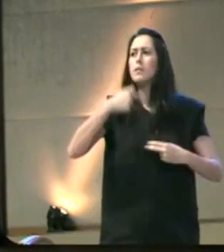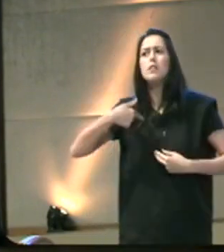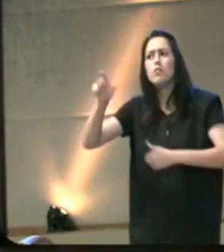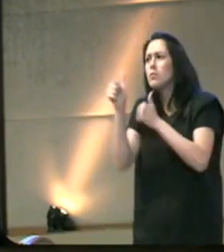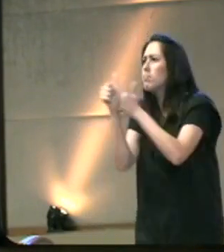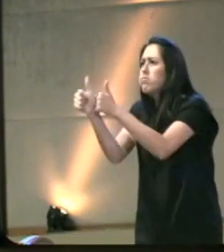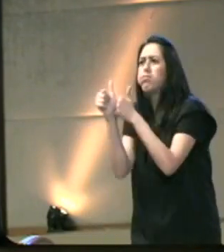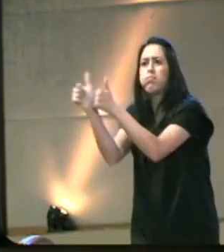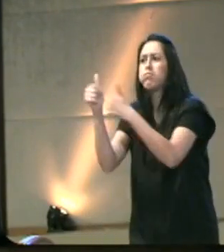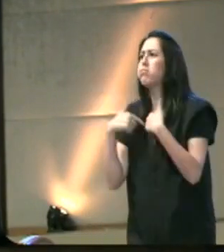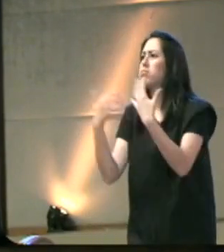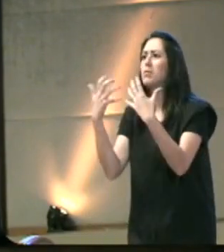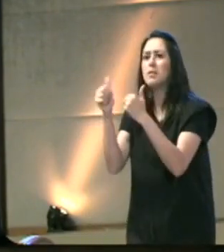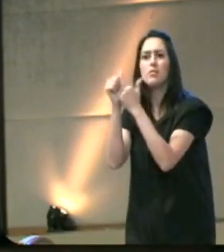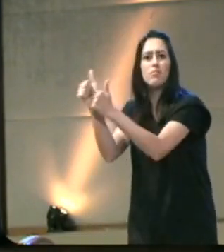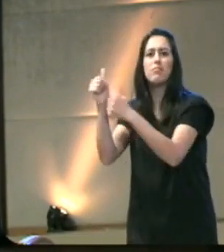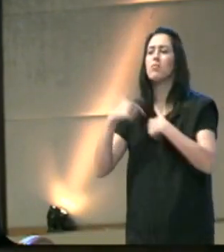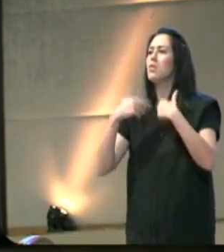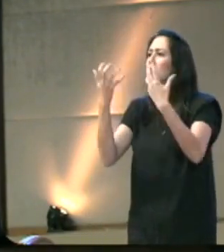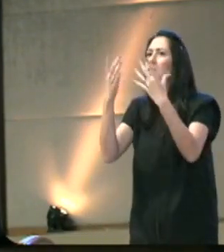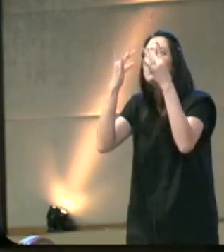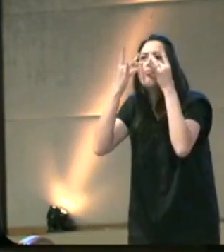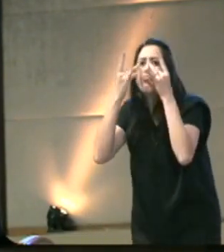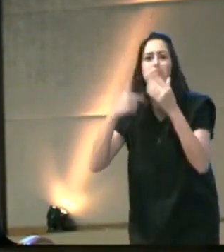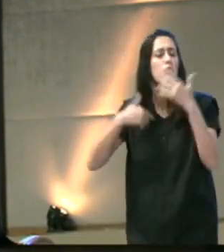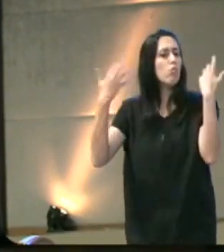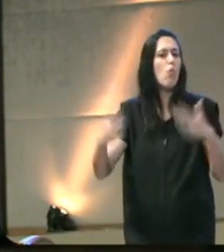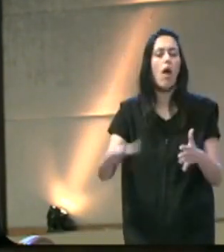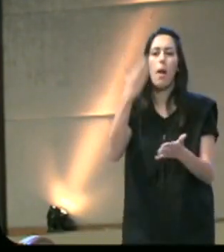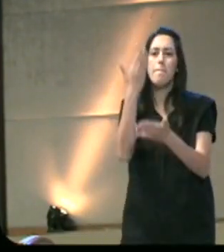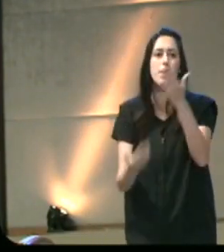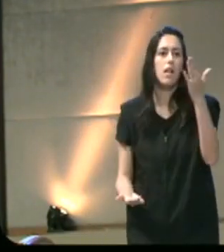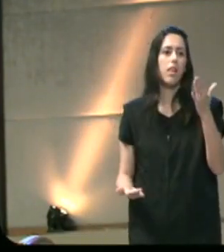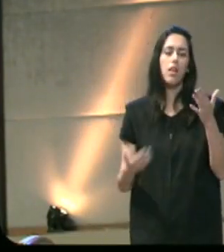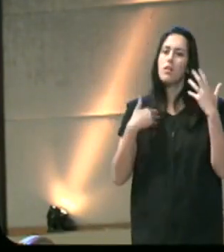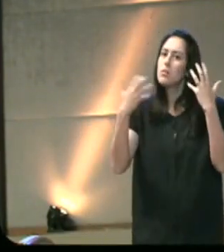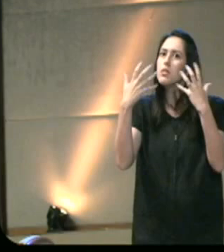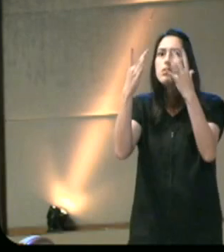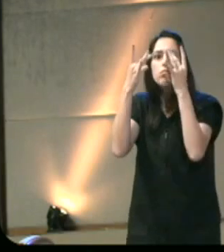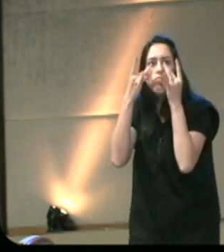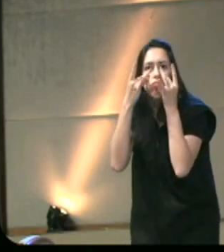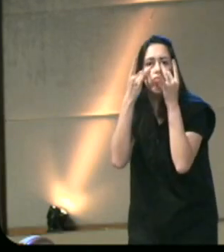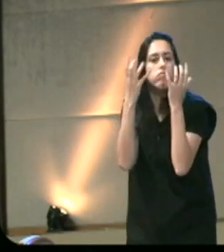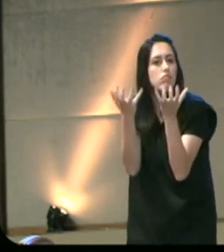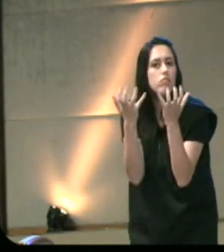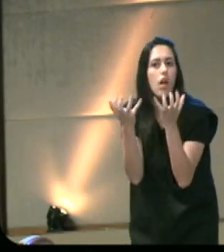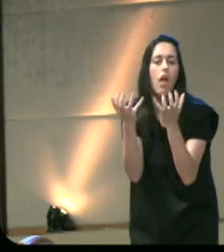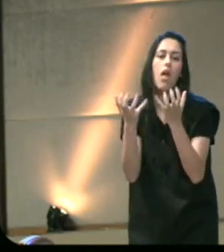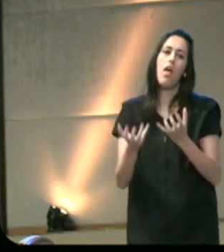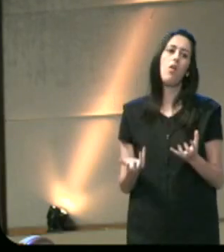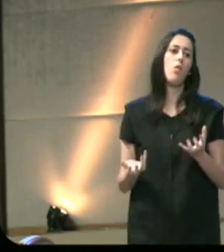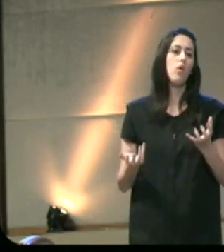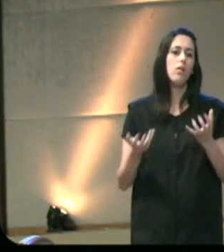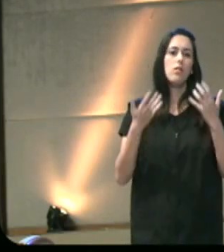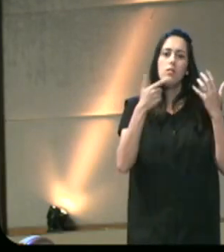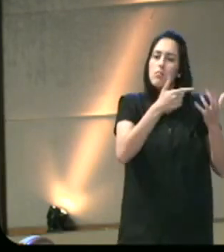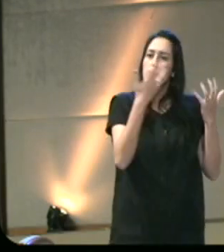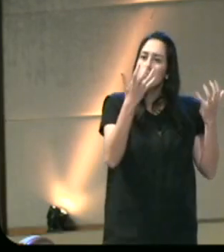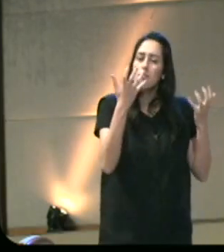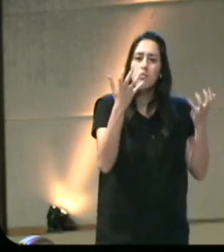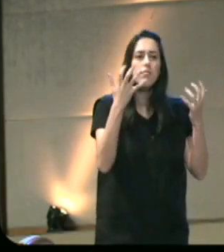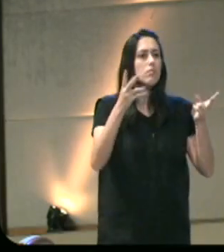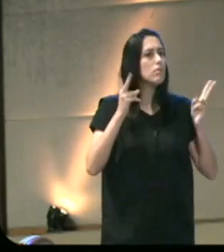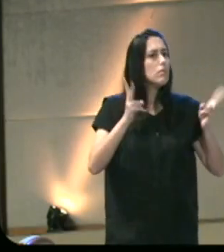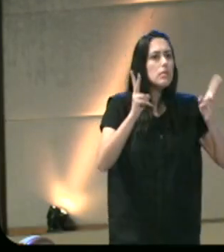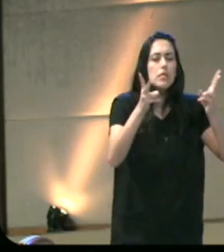ser agora a hora que o Senhor vai levar, e eu vou perder a bênção. E ele então não se continha em